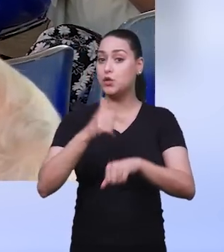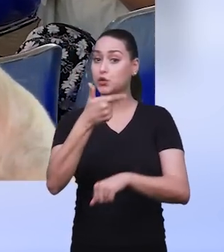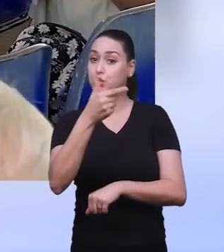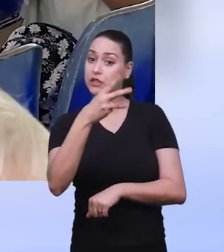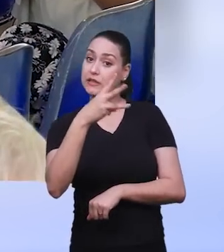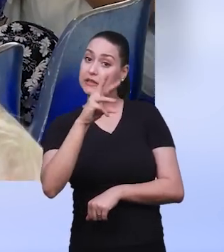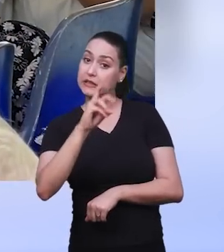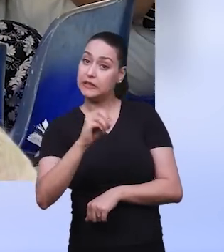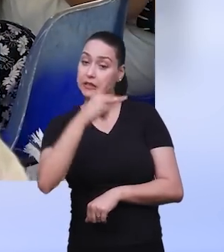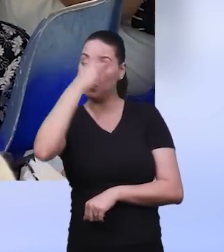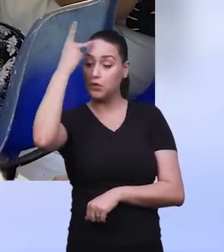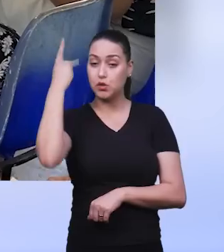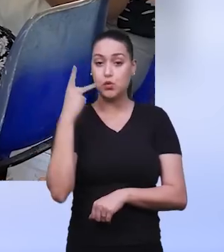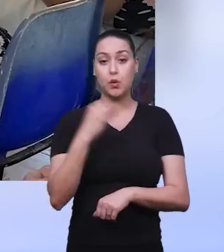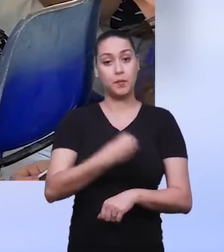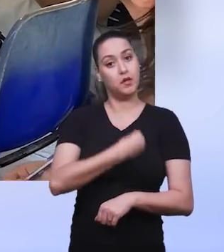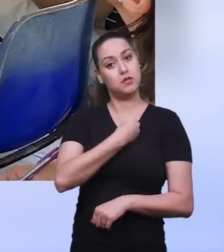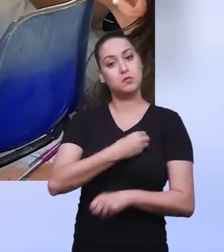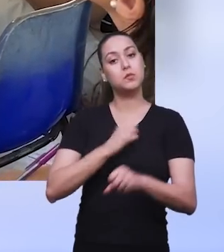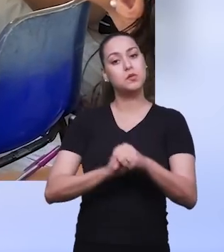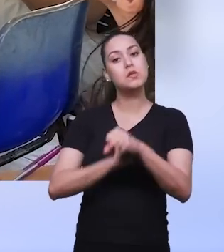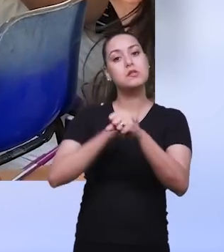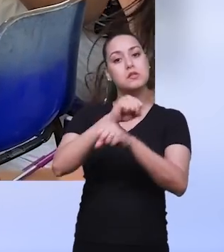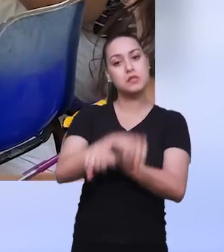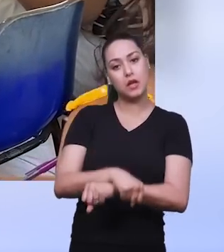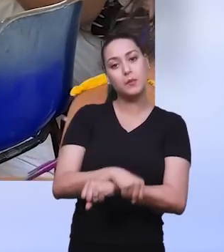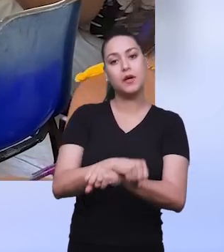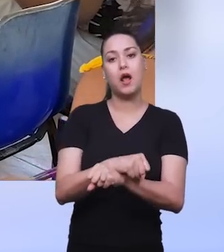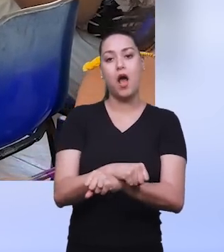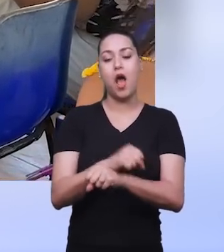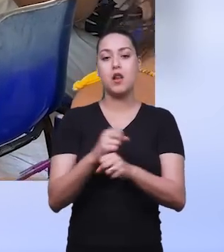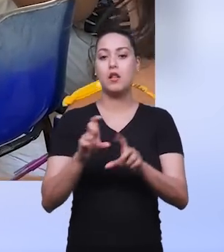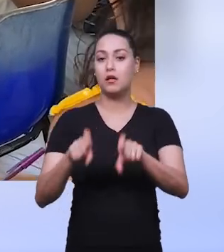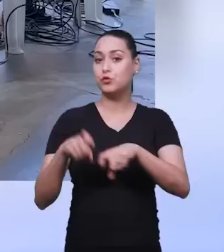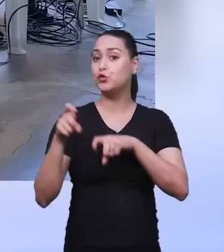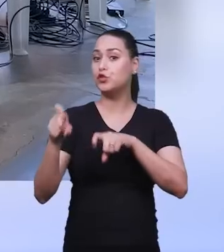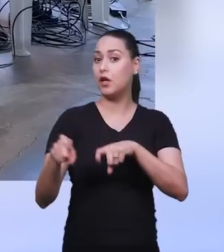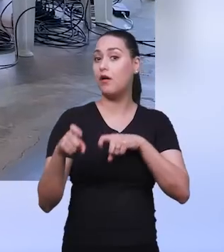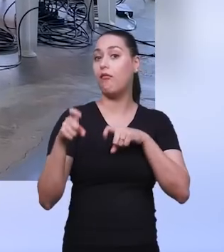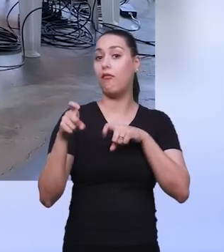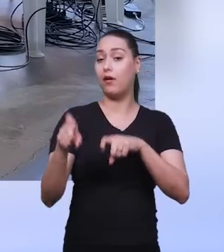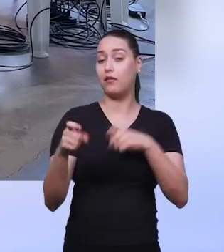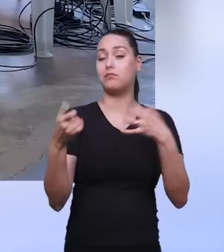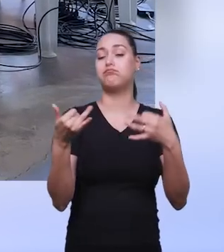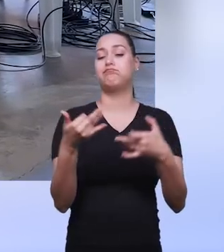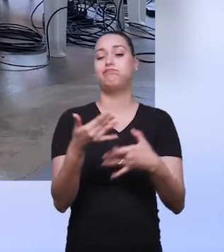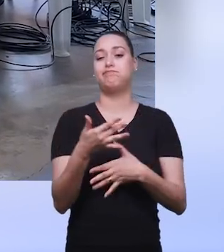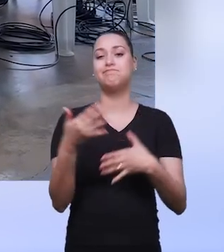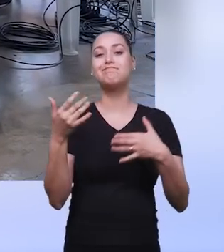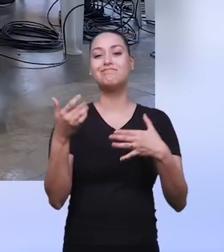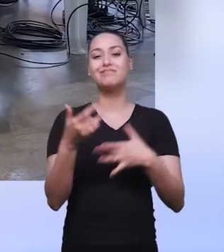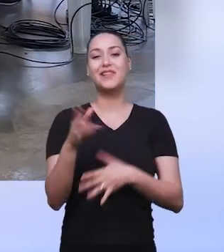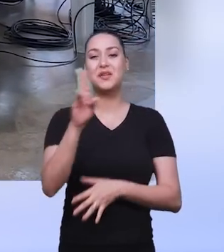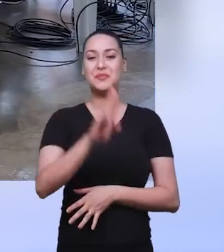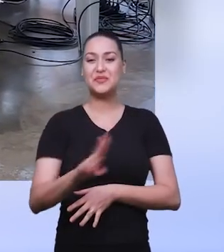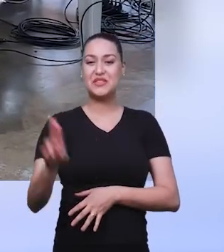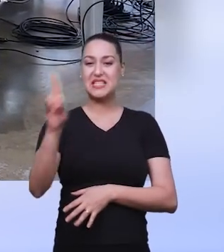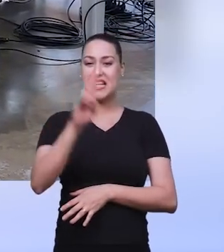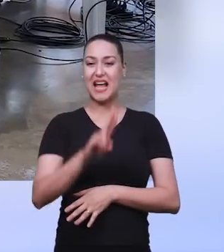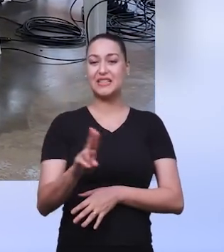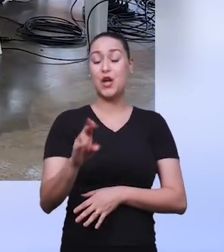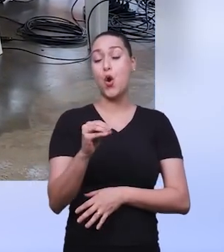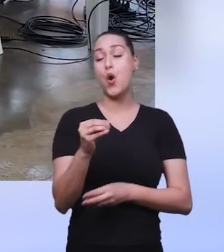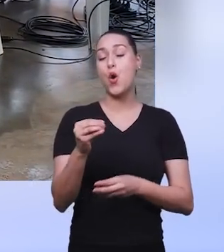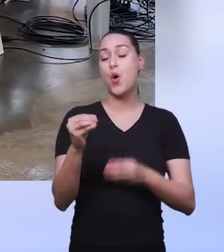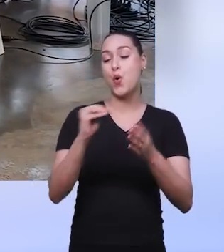230 irmãos participaram do seminário realizado nesta chácara, na cidade de São José do Mipibu, que está sendo utilizada como